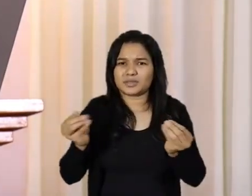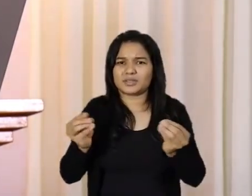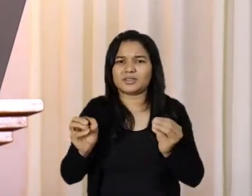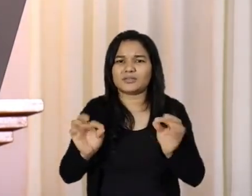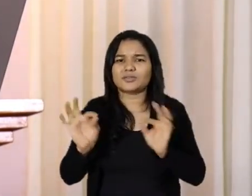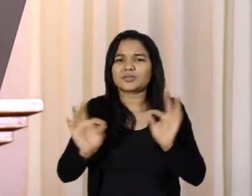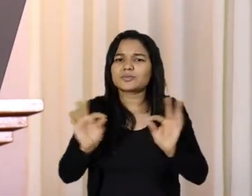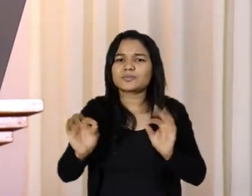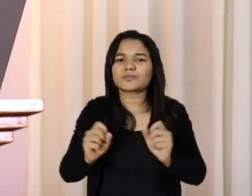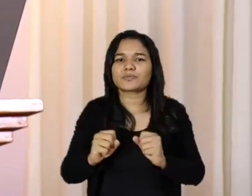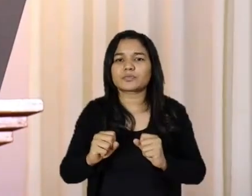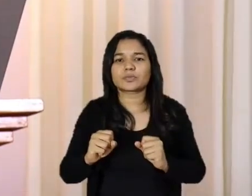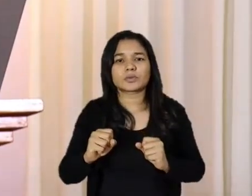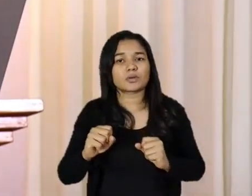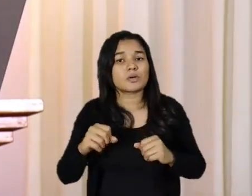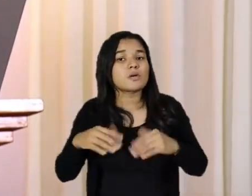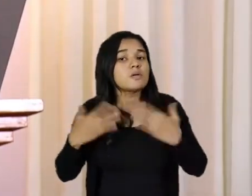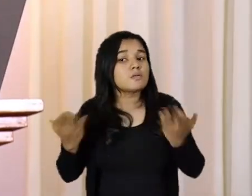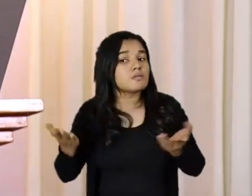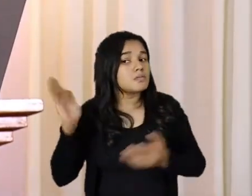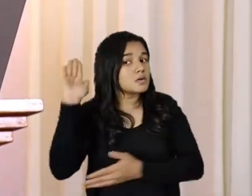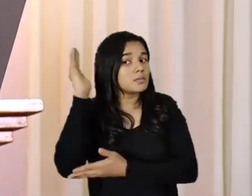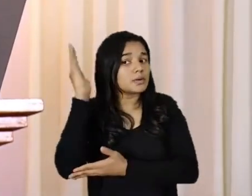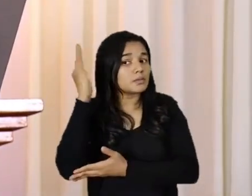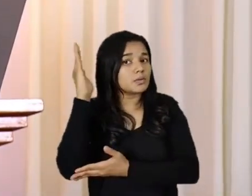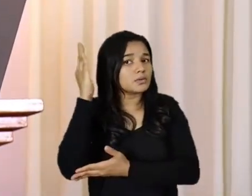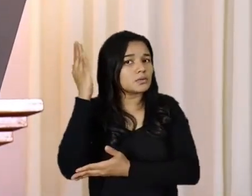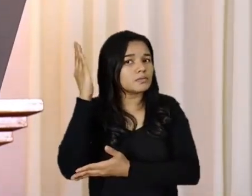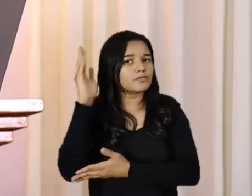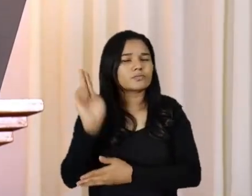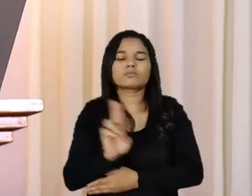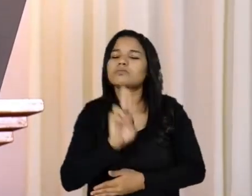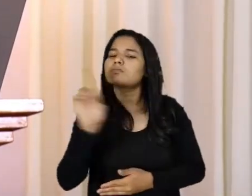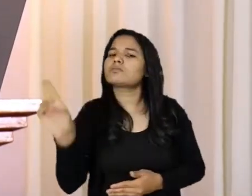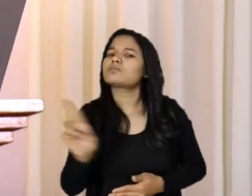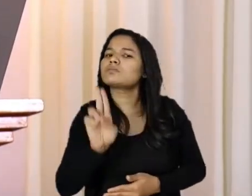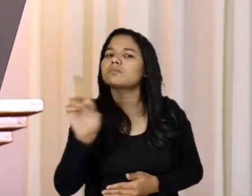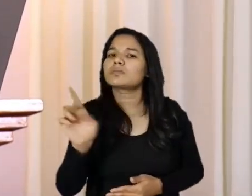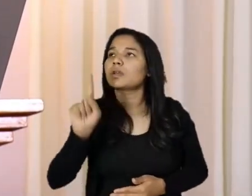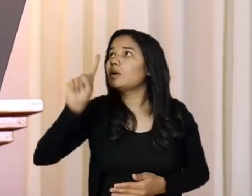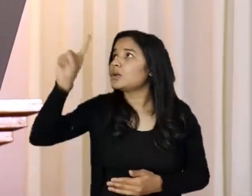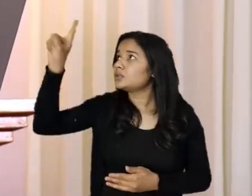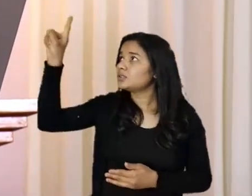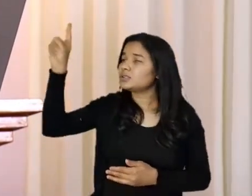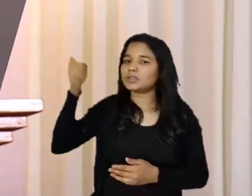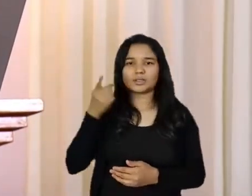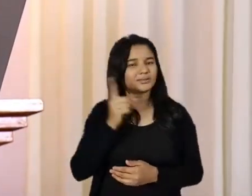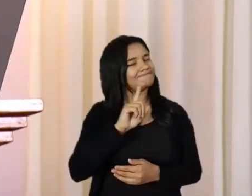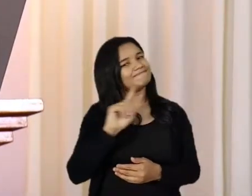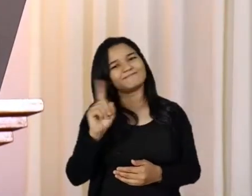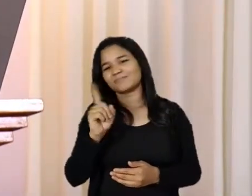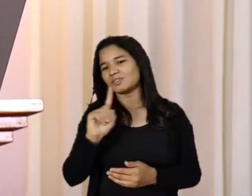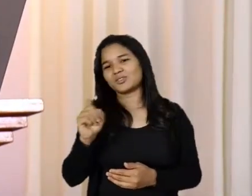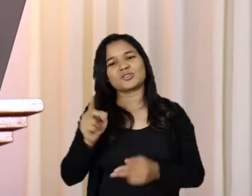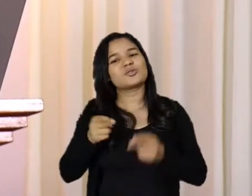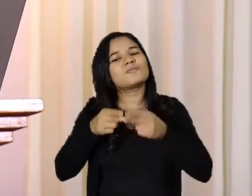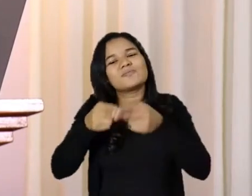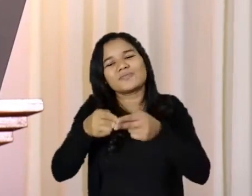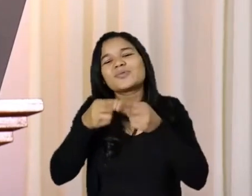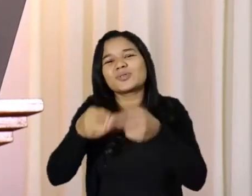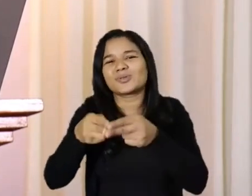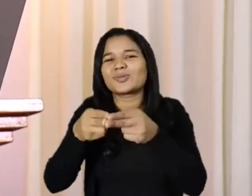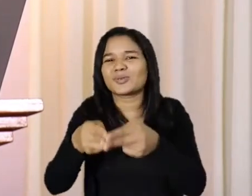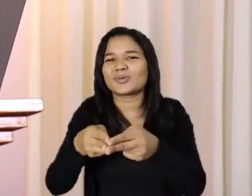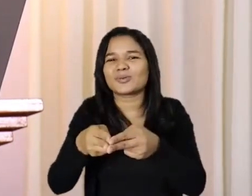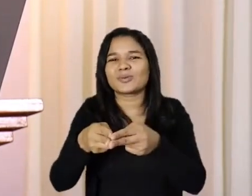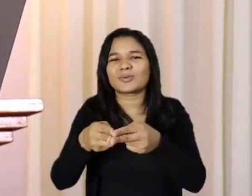seria usada na construção. Deus não deixou para Noé decidir o tipo de madeira a ser